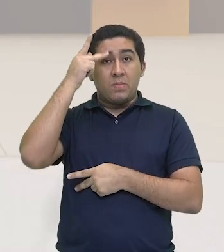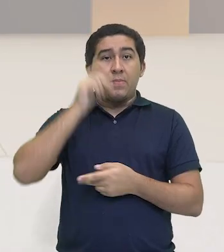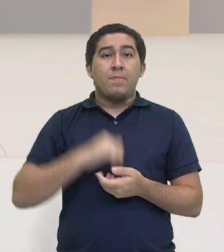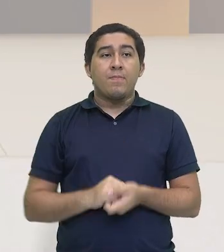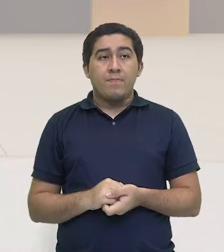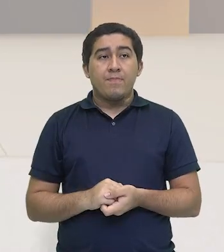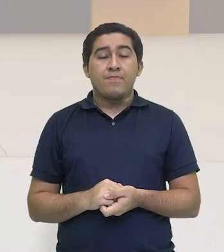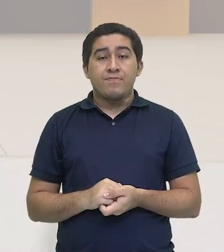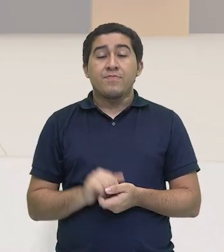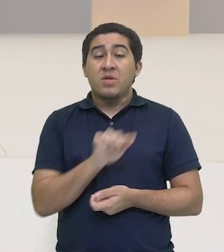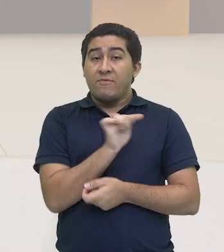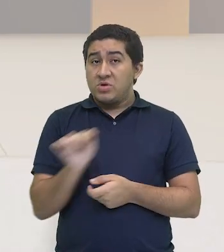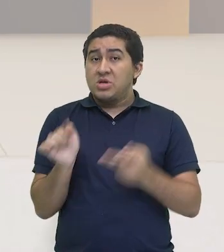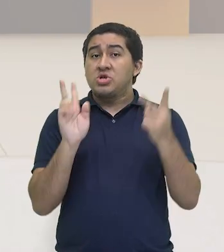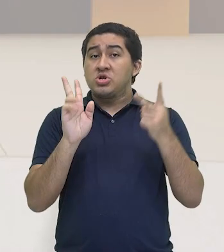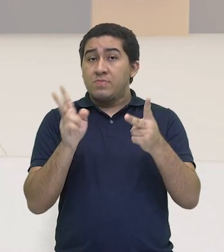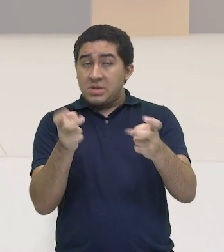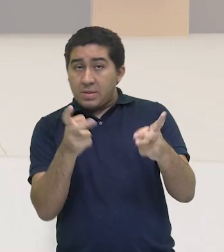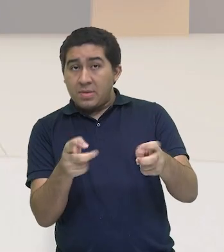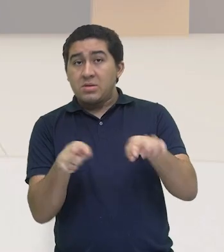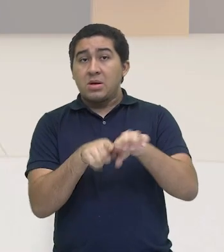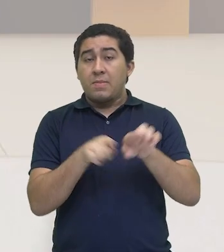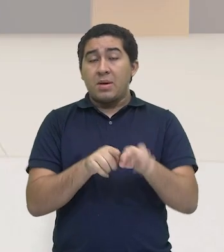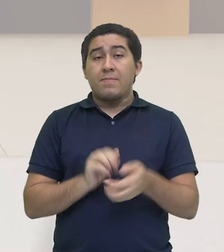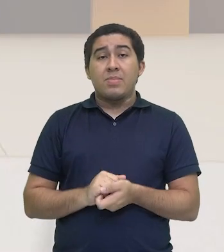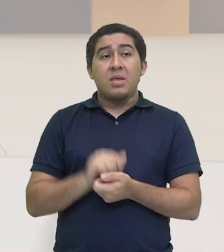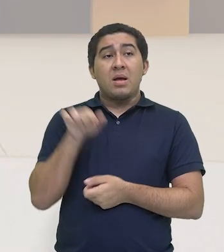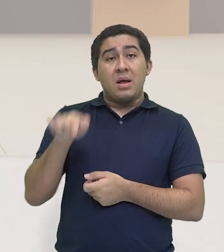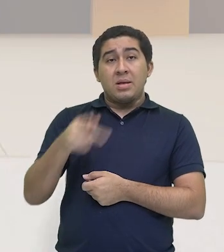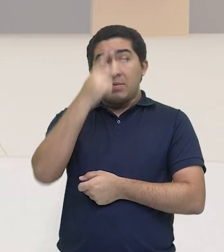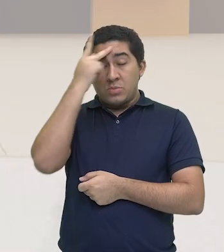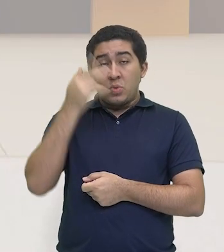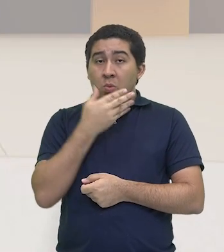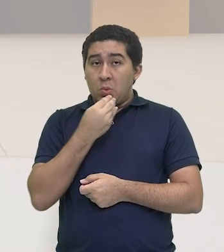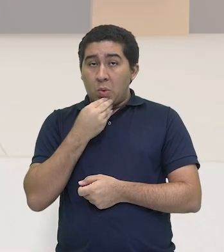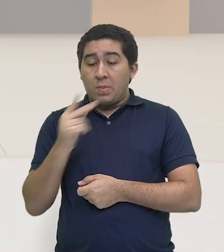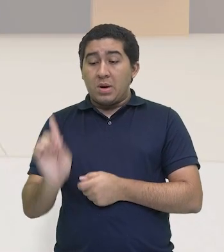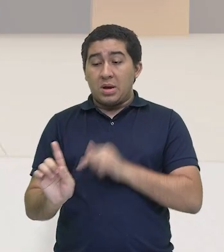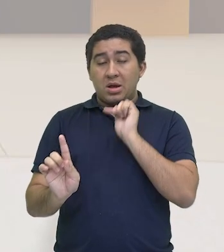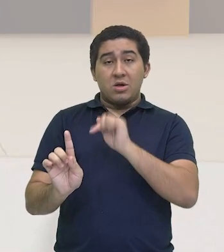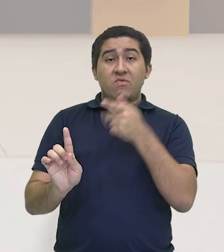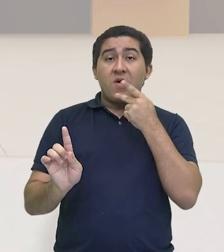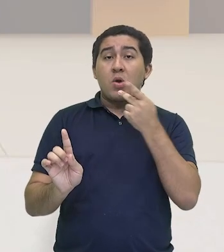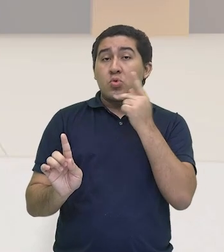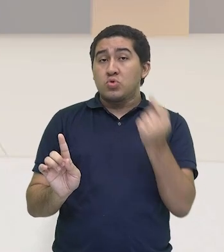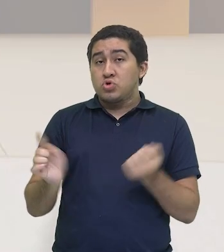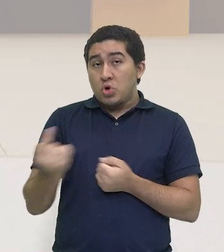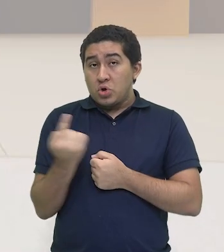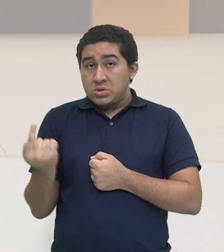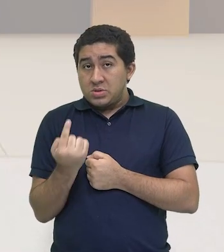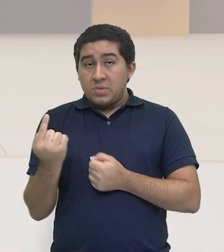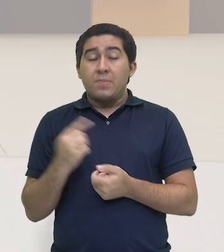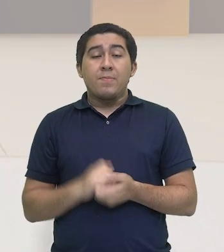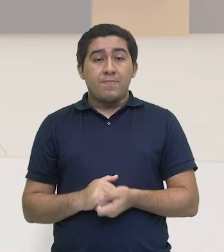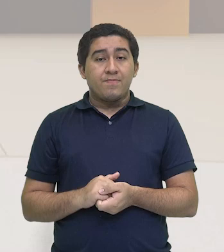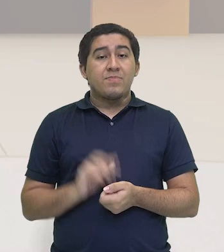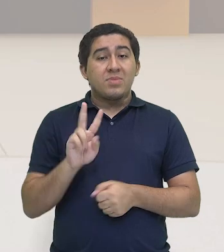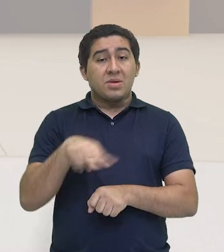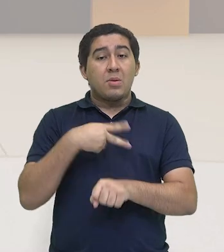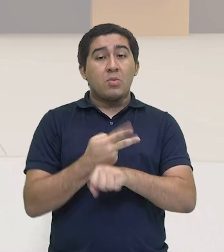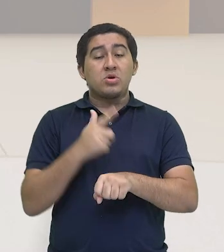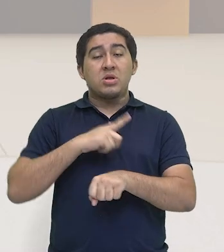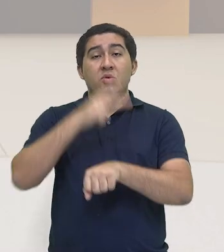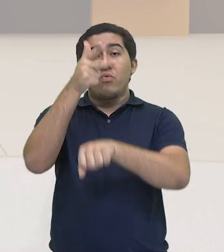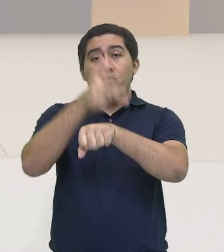vocês observaram lá Sim. no documentário, né? O rapaz falando da sua realidade, certo? Perfeito. Depois temos ainda as filmagens